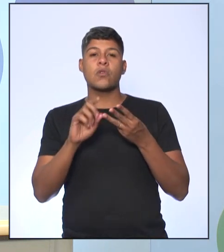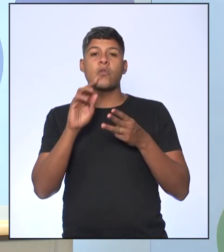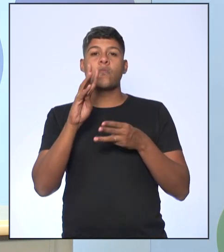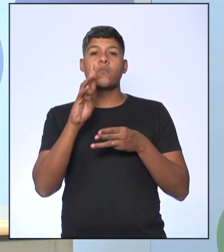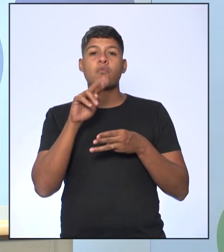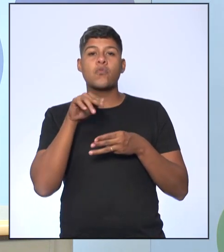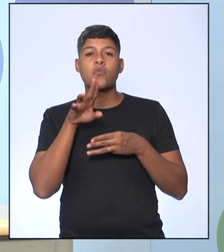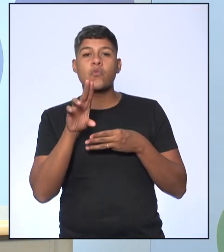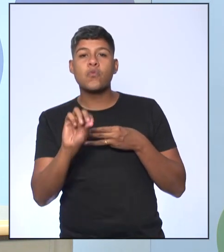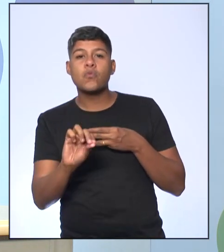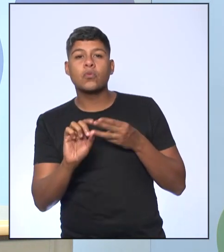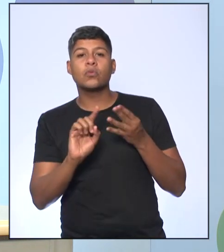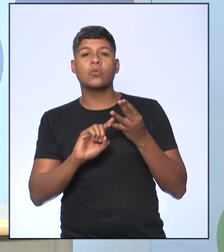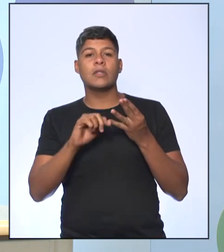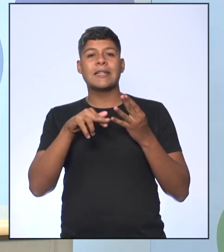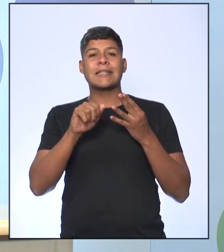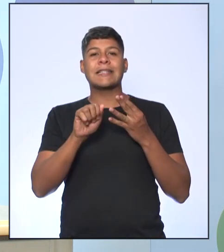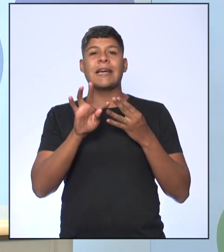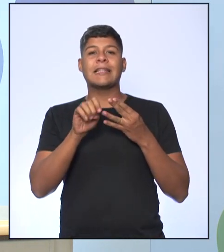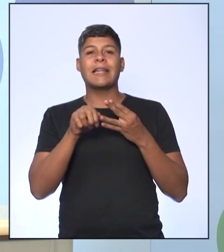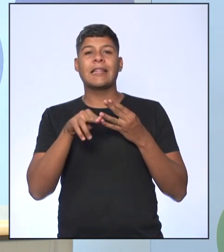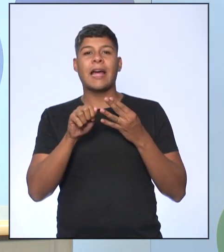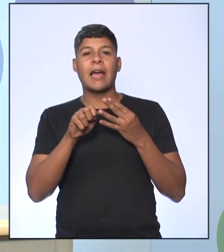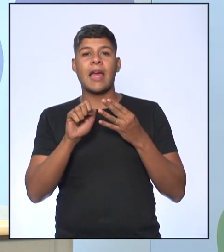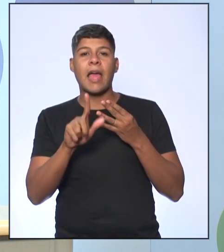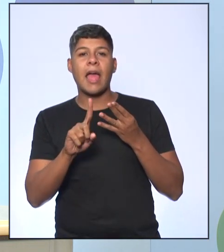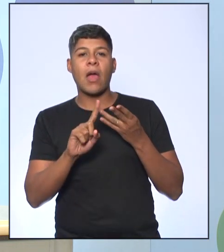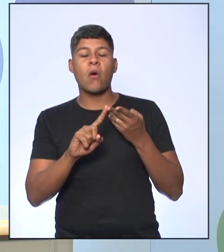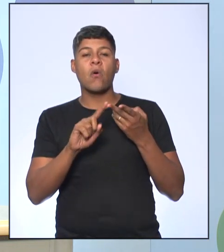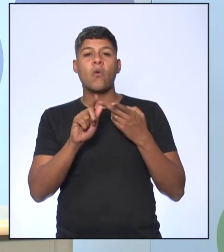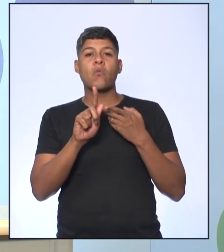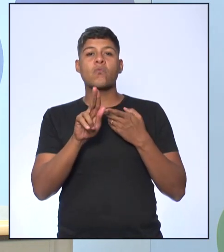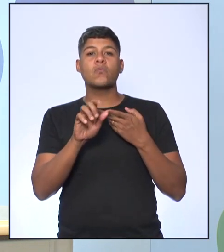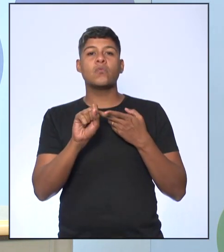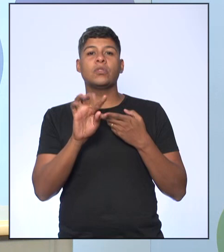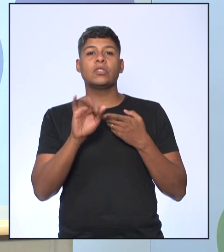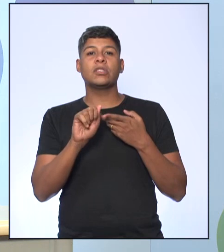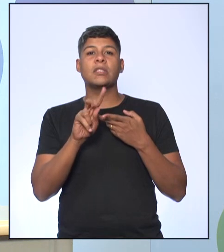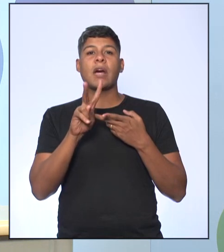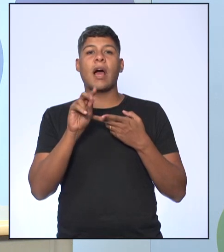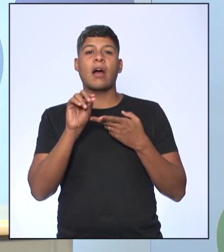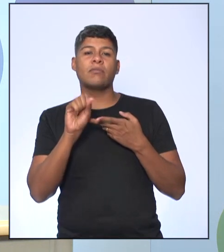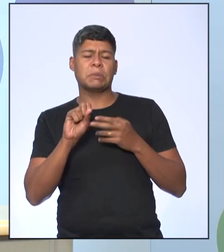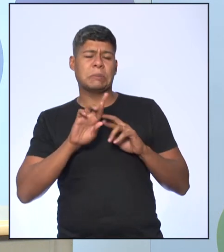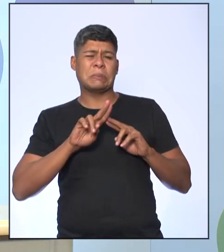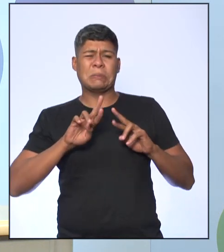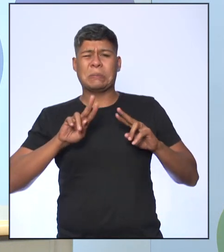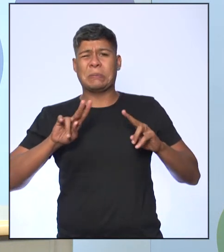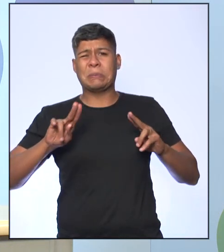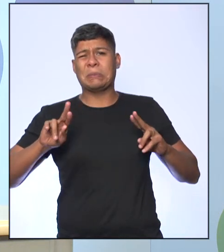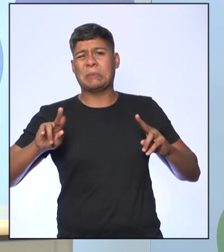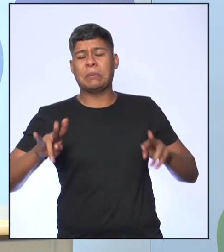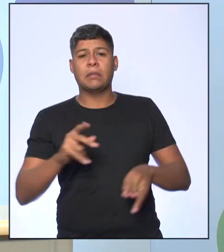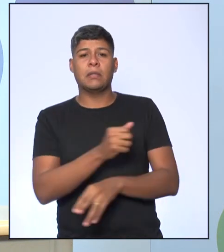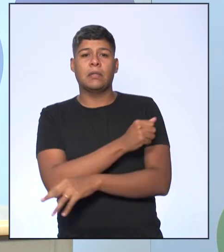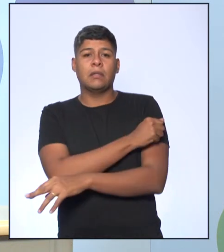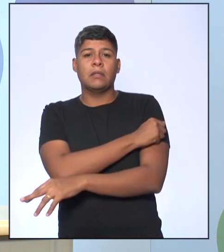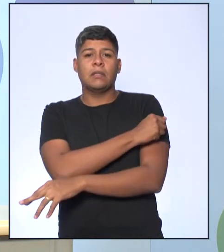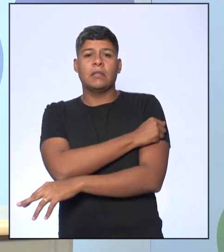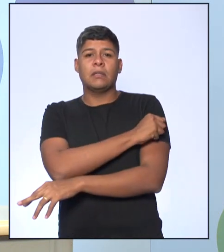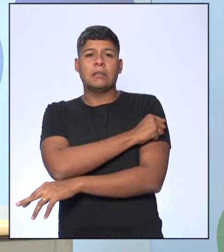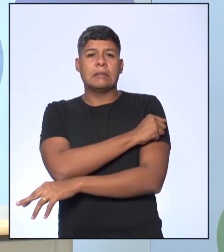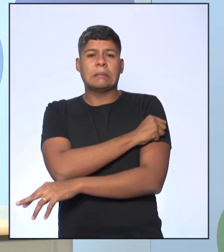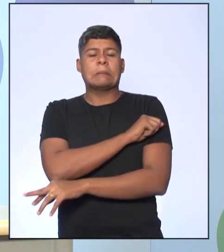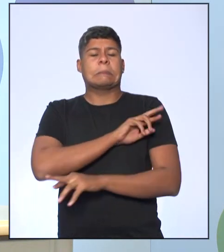Bruno de Jesus, Natanael, Isabelle, Gustavo, Giovana, Iago, Lucas, Cauã, Samira, Rian, Juan, Luiz,